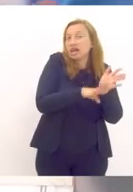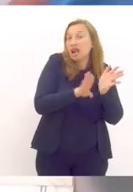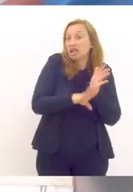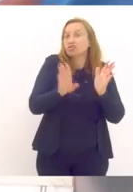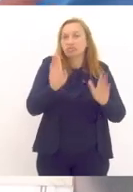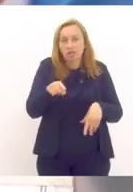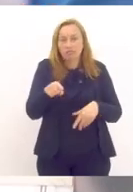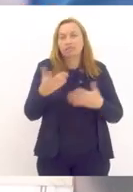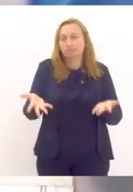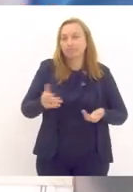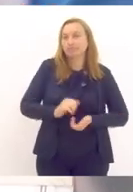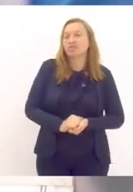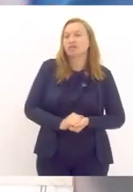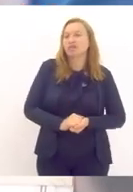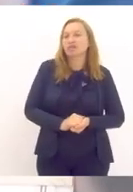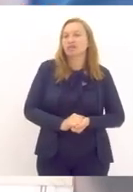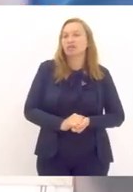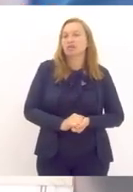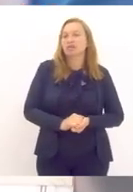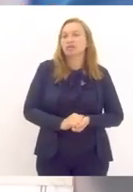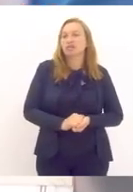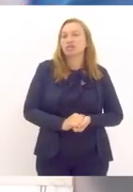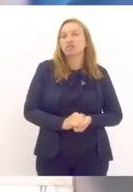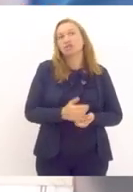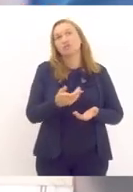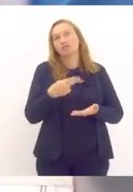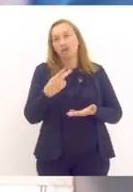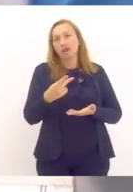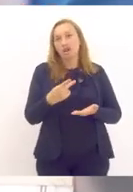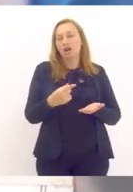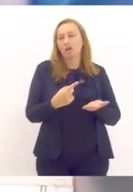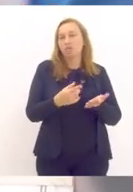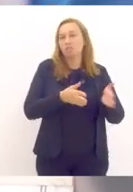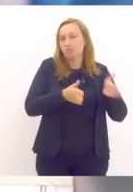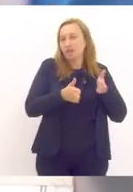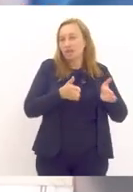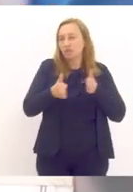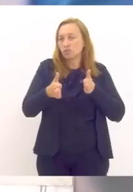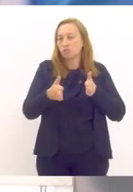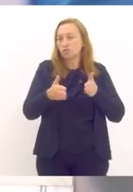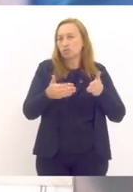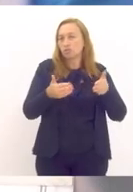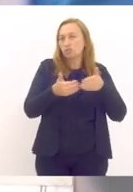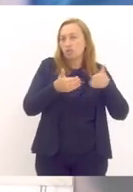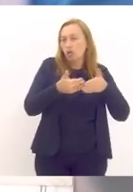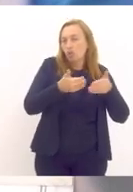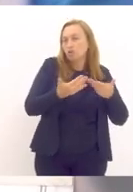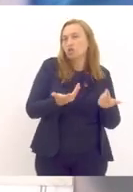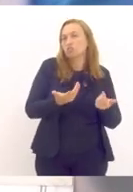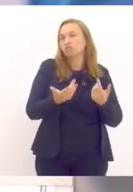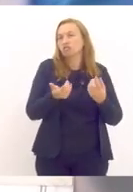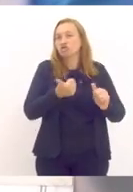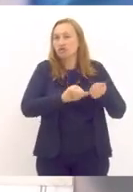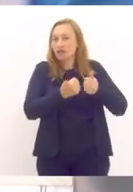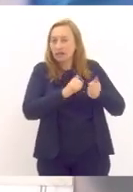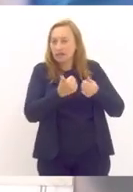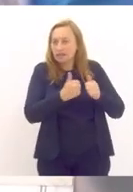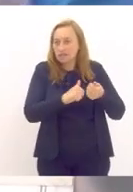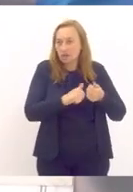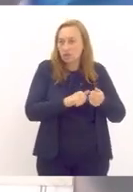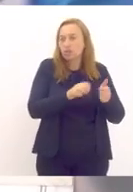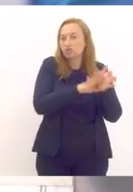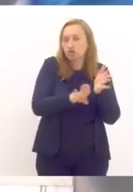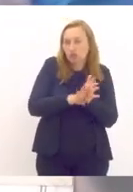calendário, né, numa data próxima à publicação dos relatórios bimestrais de avaliação de receita, a gente já pode